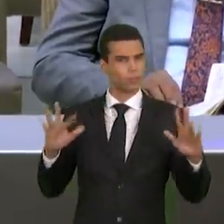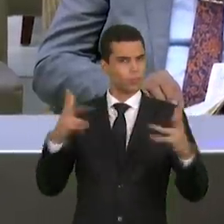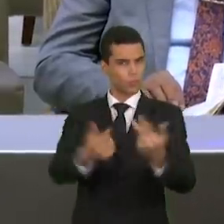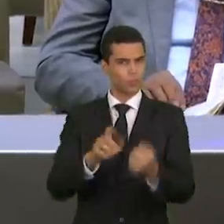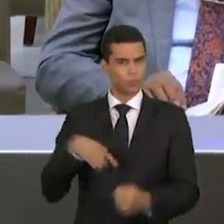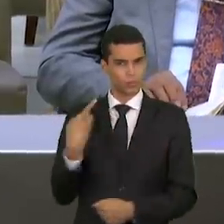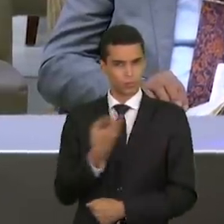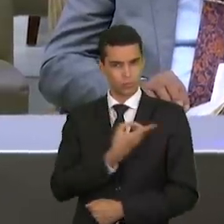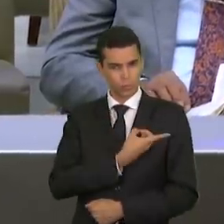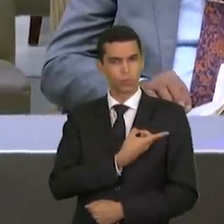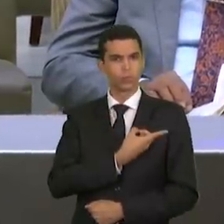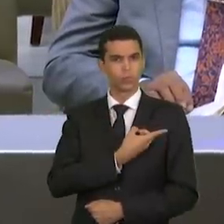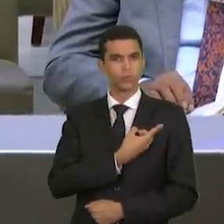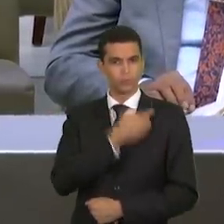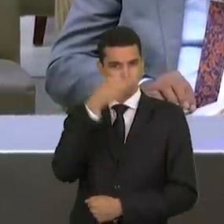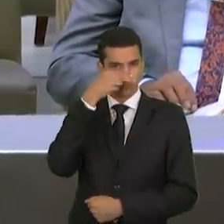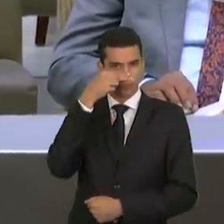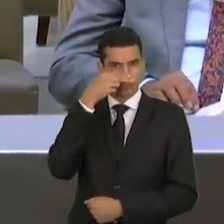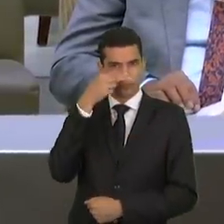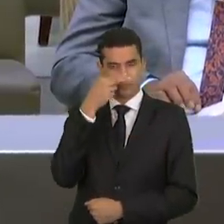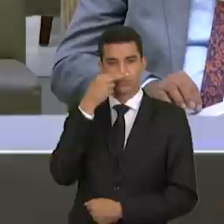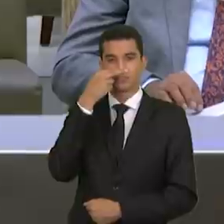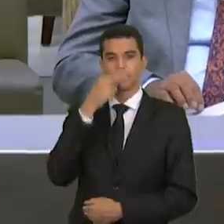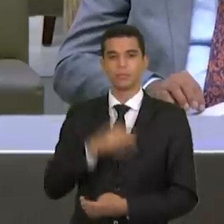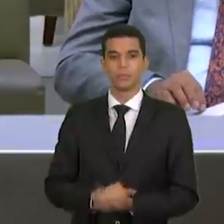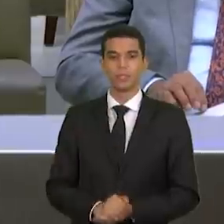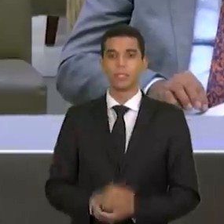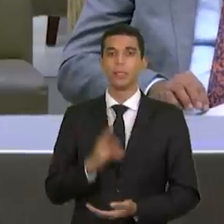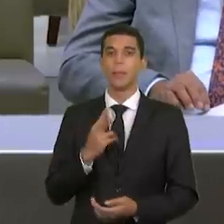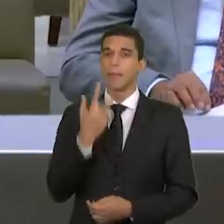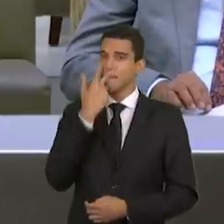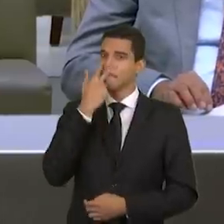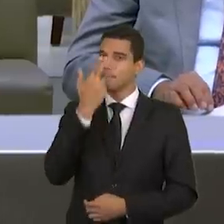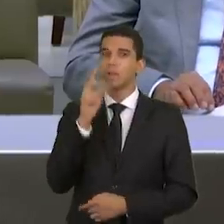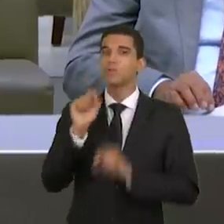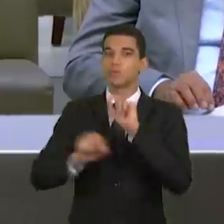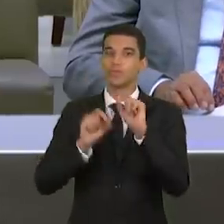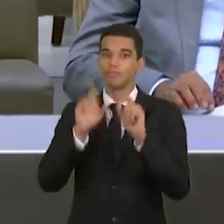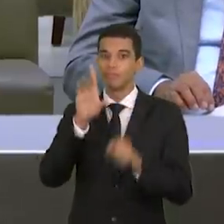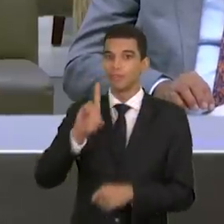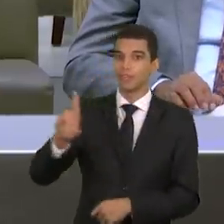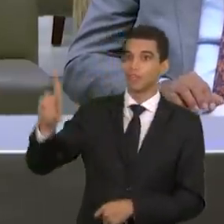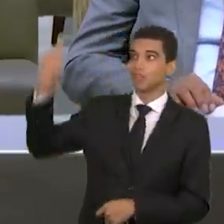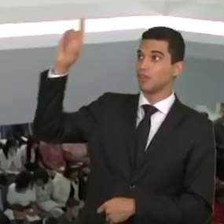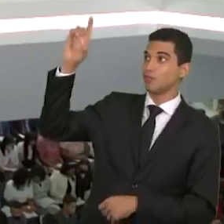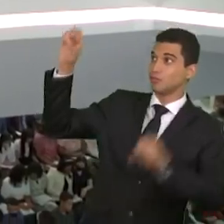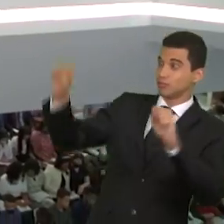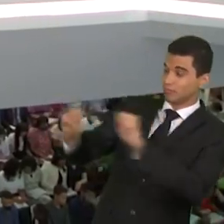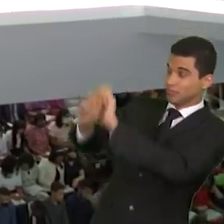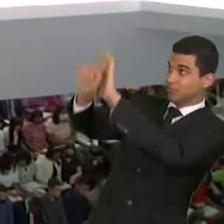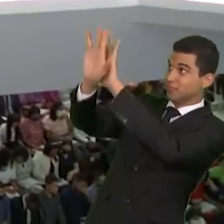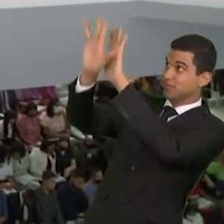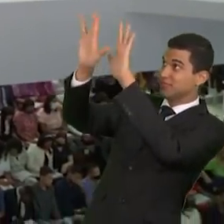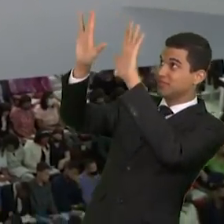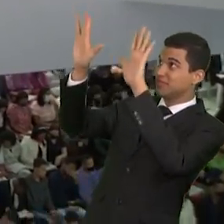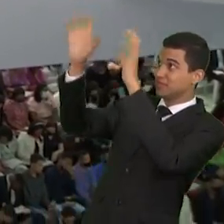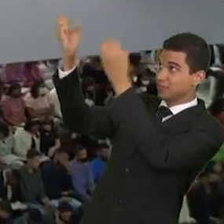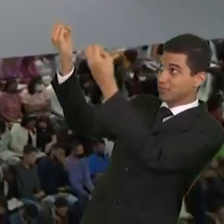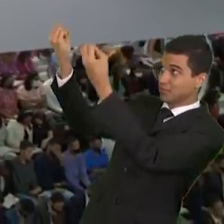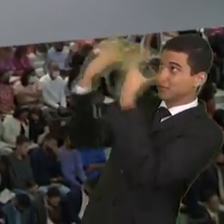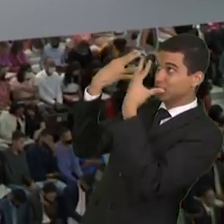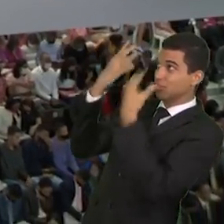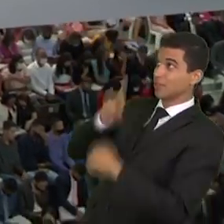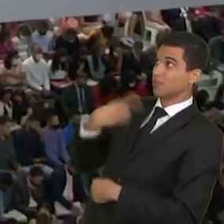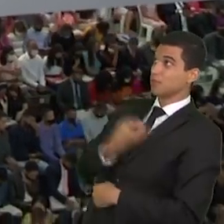cara descoberta, refletindo como um espelho, o que, queridos? Agora veja que